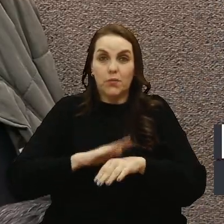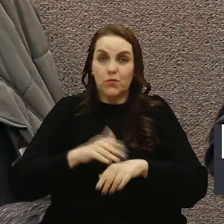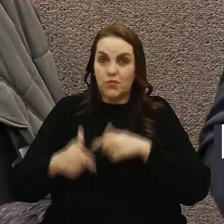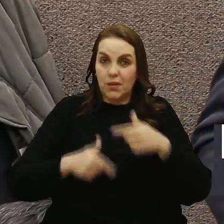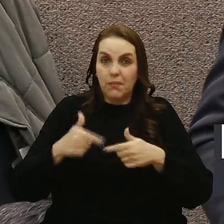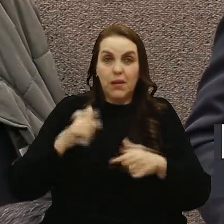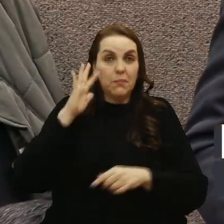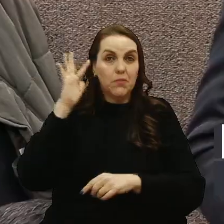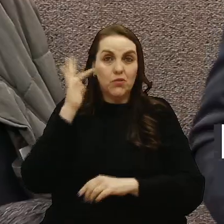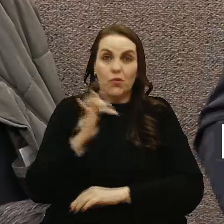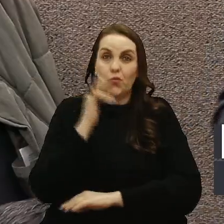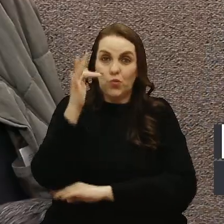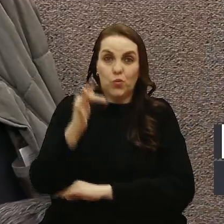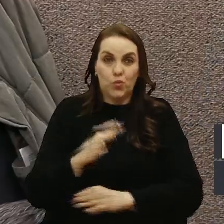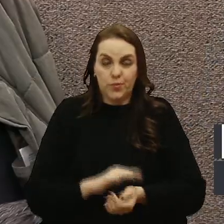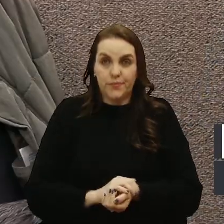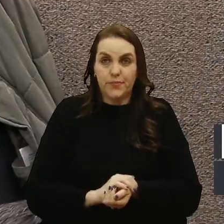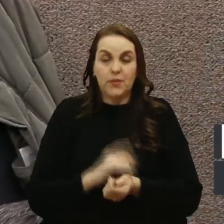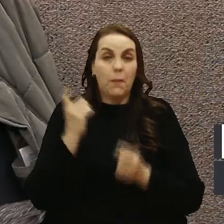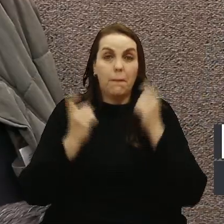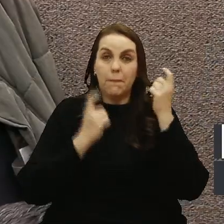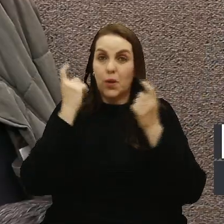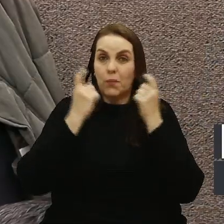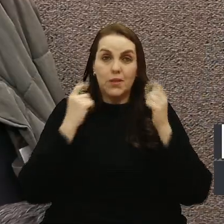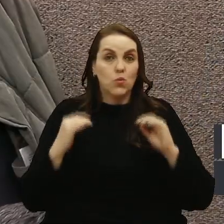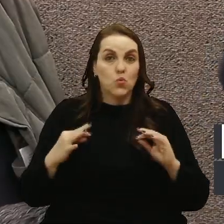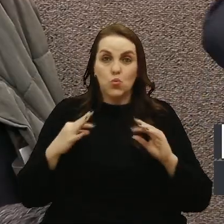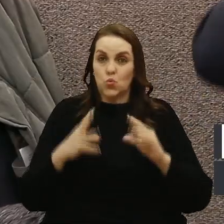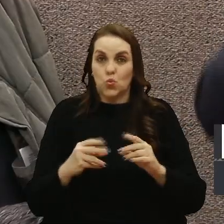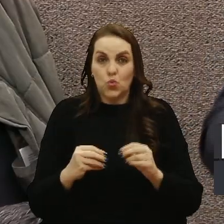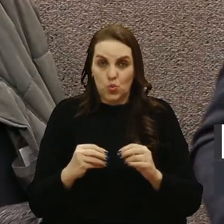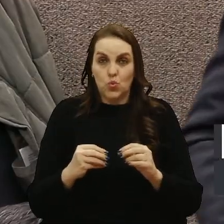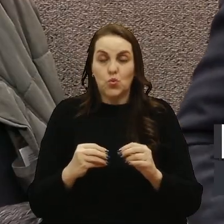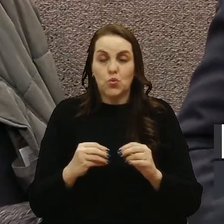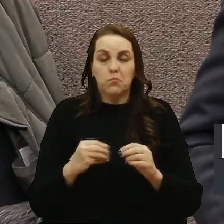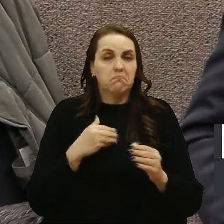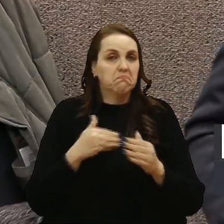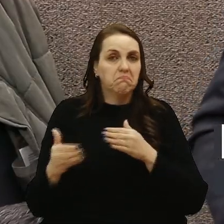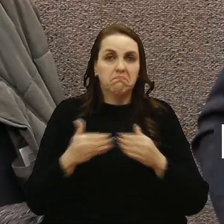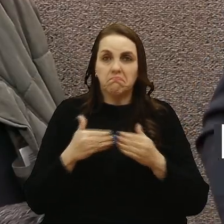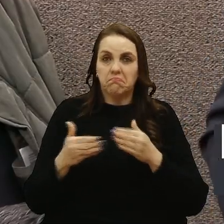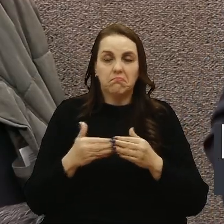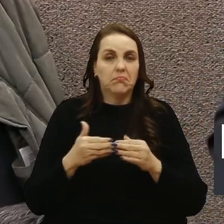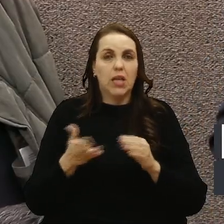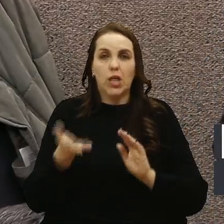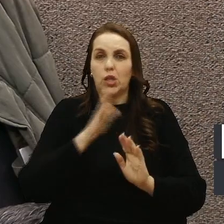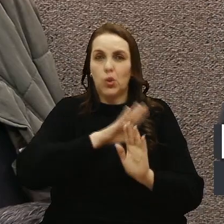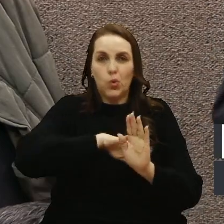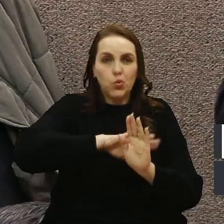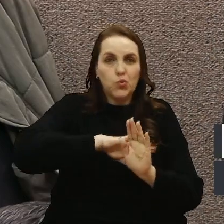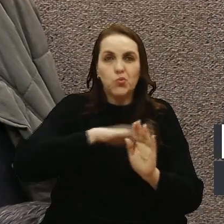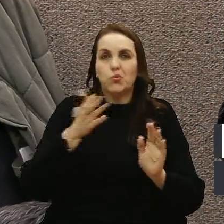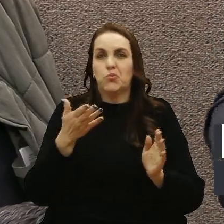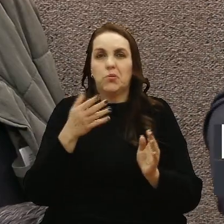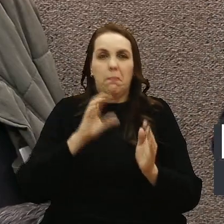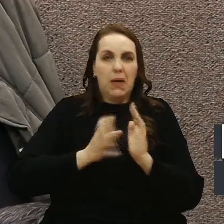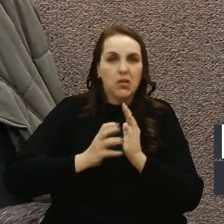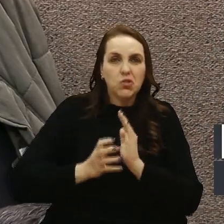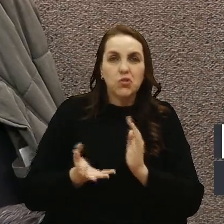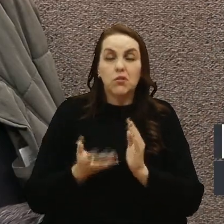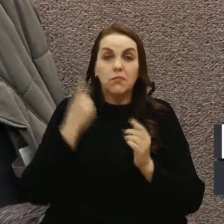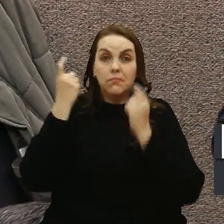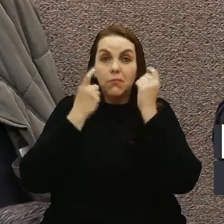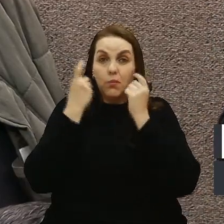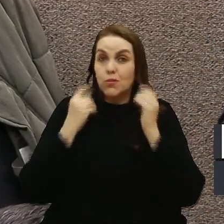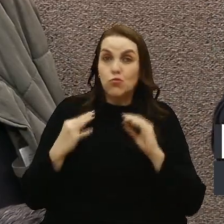futuro. Então, é a preocupação de todos nós, independente de ideologia, de partidos, é uma preocupação de